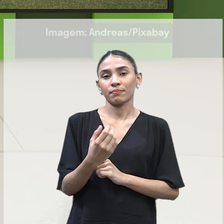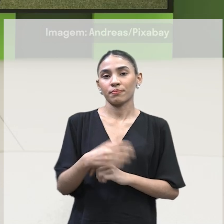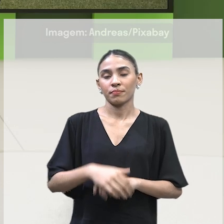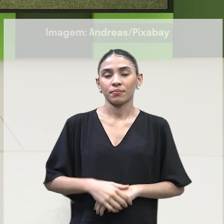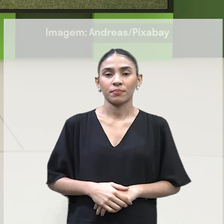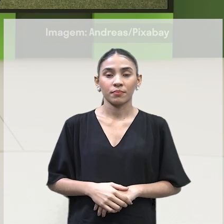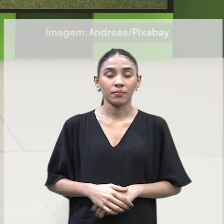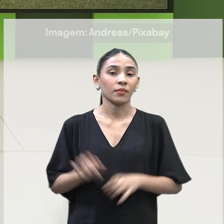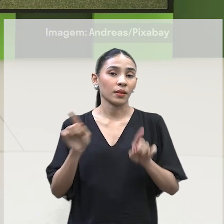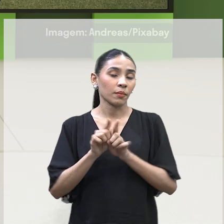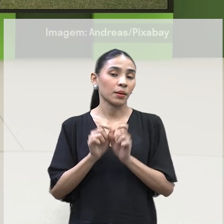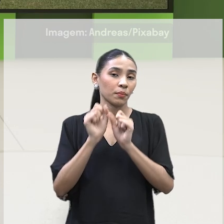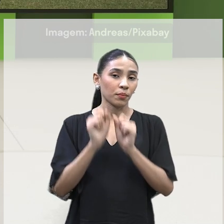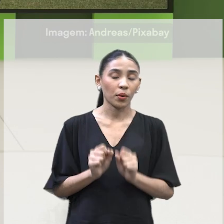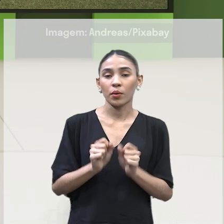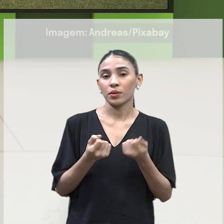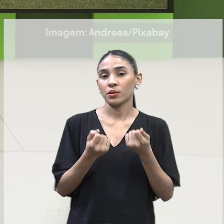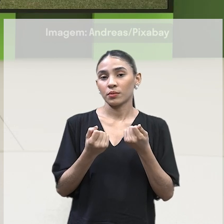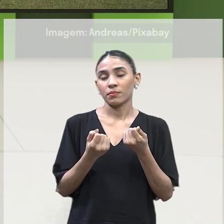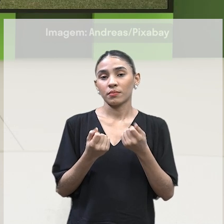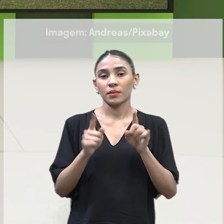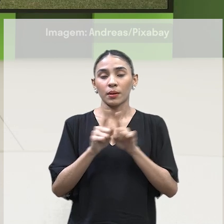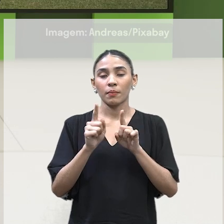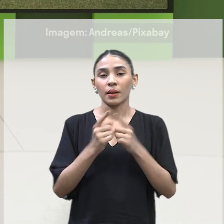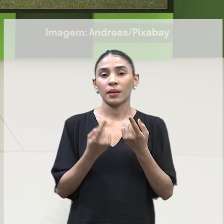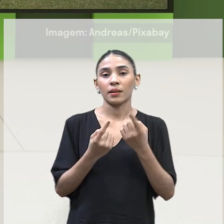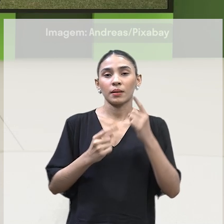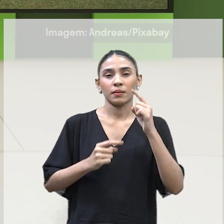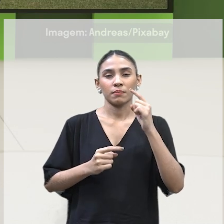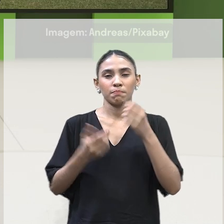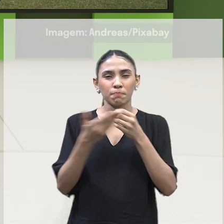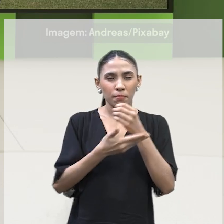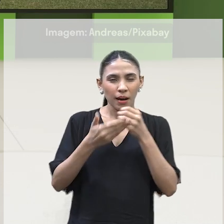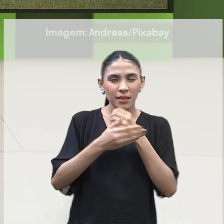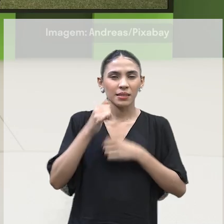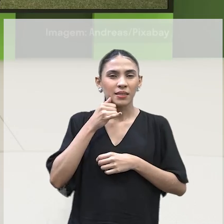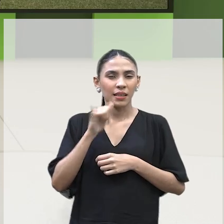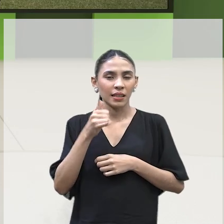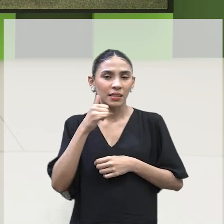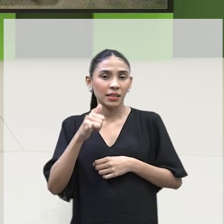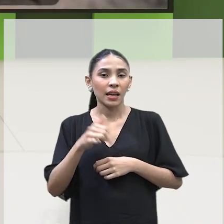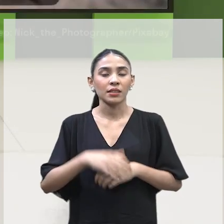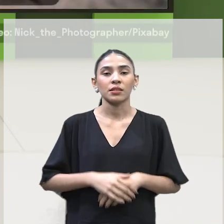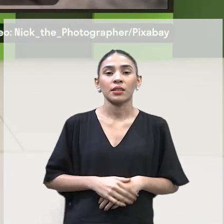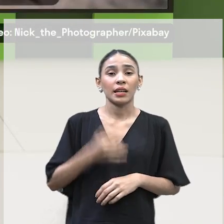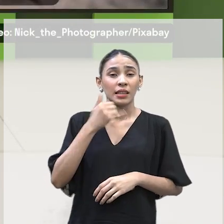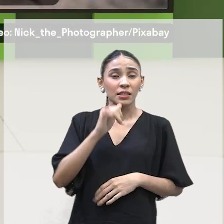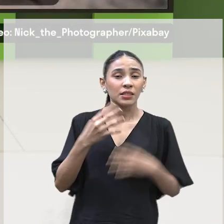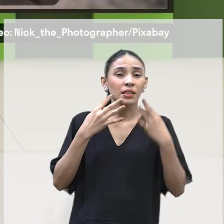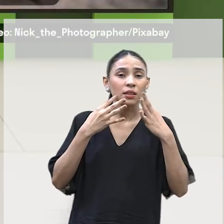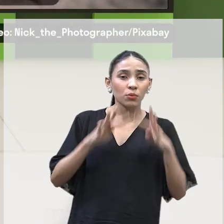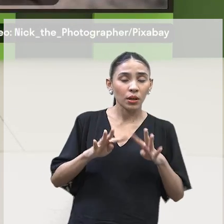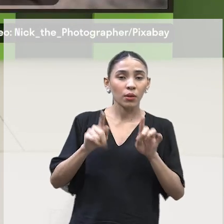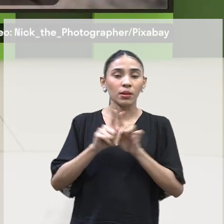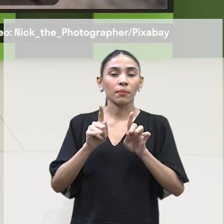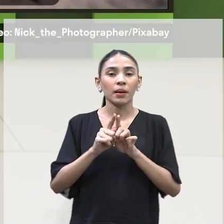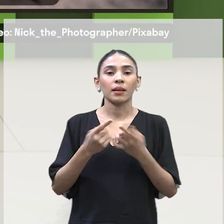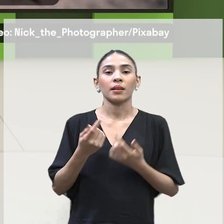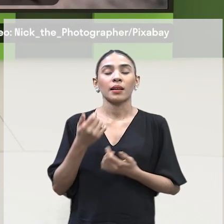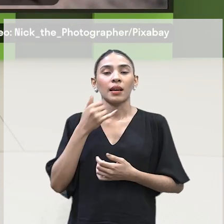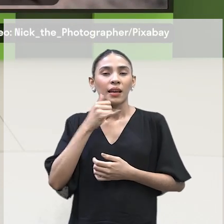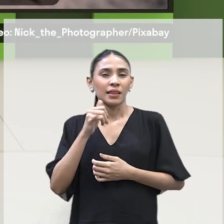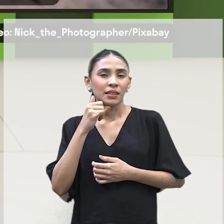atmosfera. A gente também pode falar aí de matrizes energéticas de fontes renováveis e limpas. Então, você mudar as